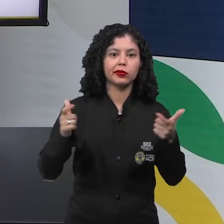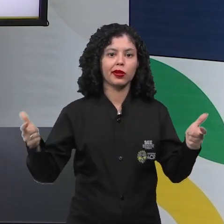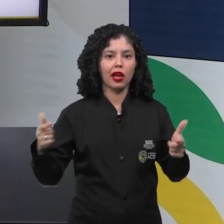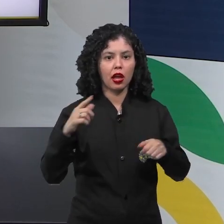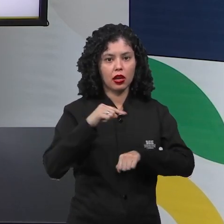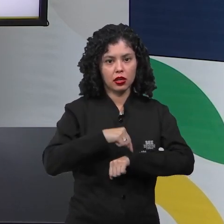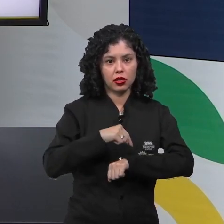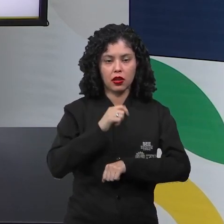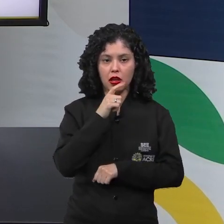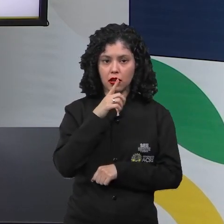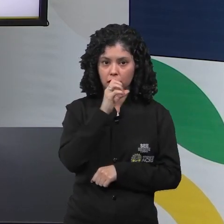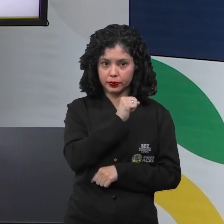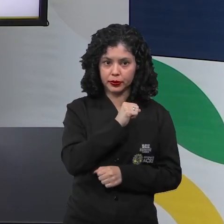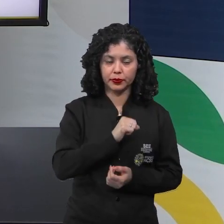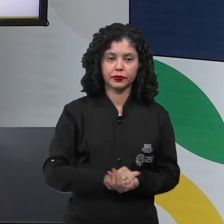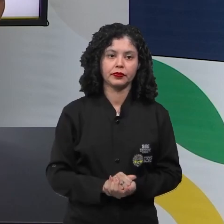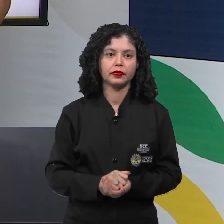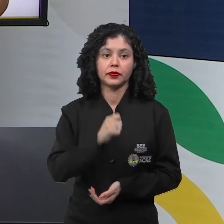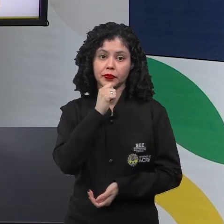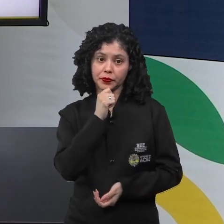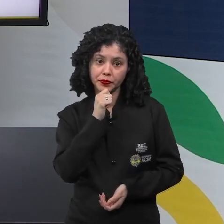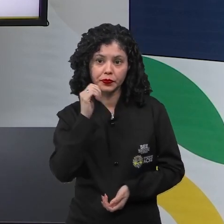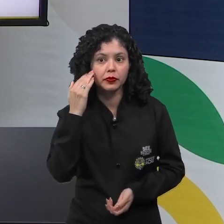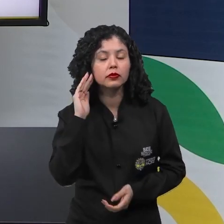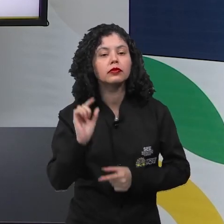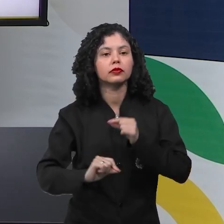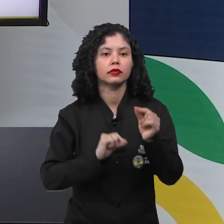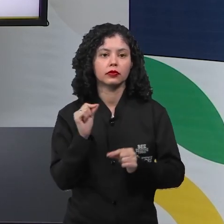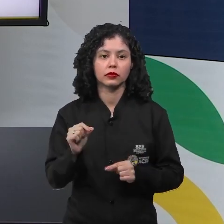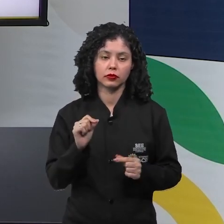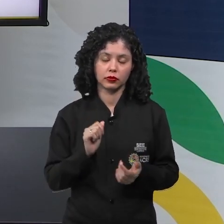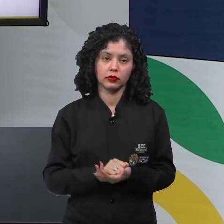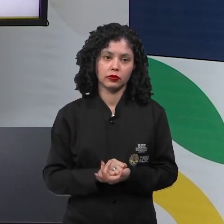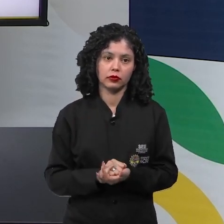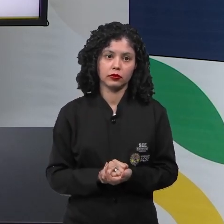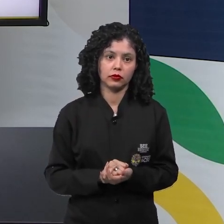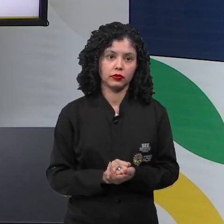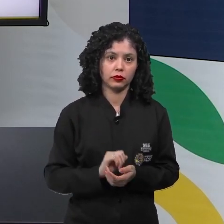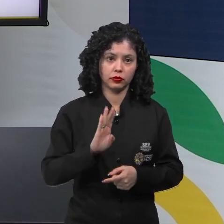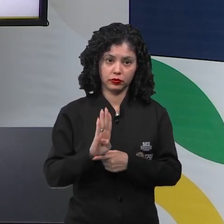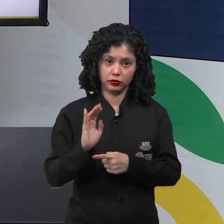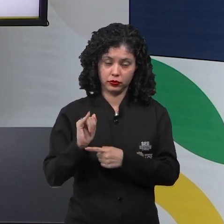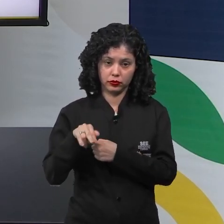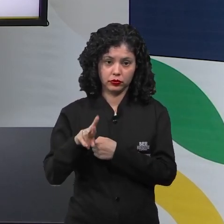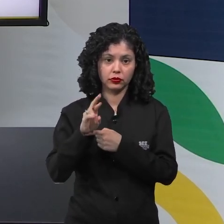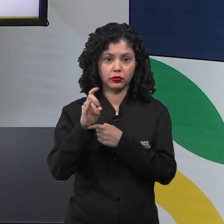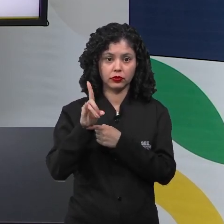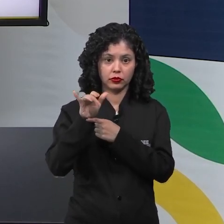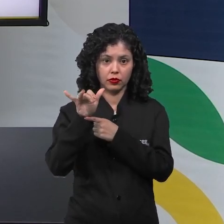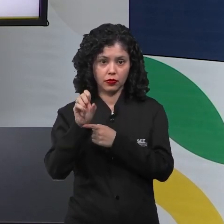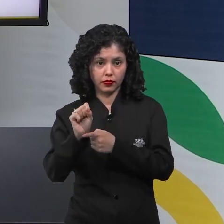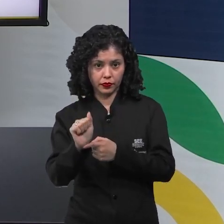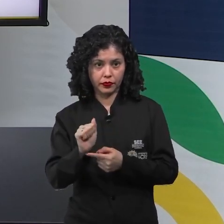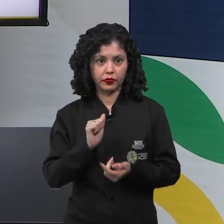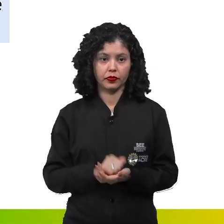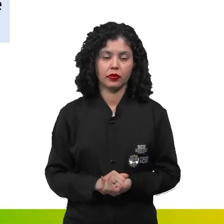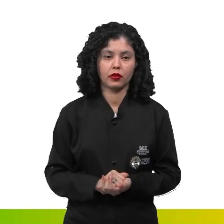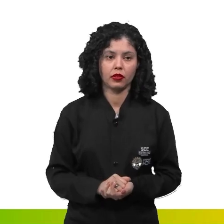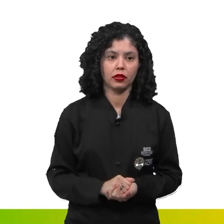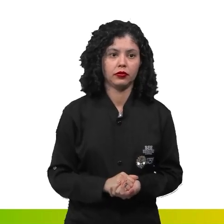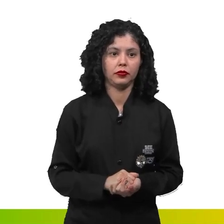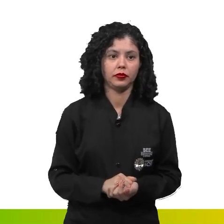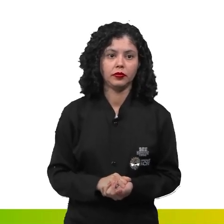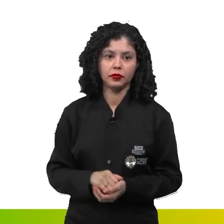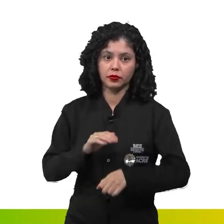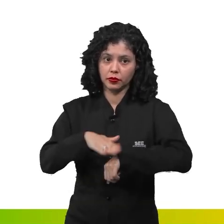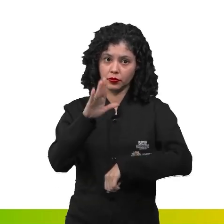prazo. Vamos entender ainda o que tem a ver com binários, números binários. Vamos lá